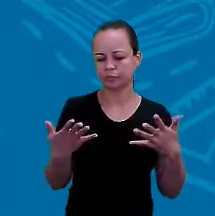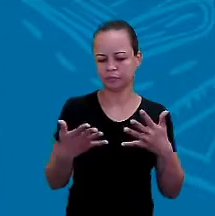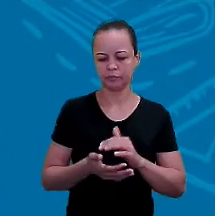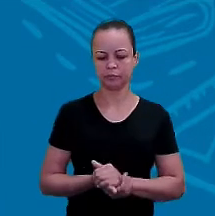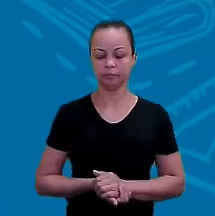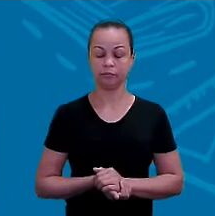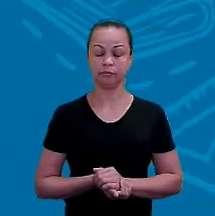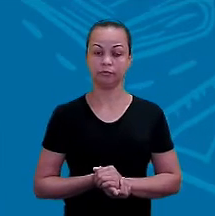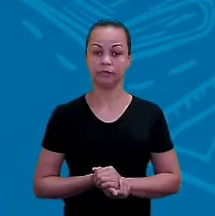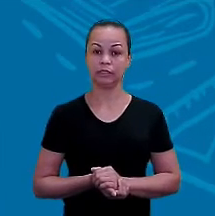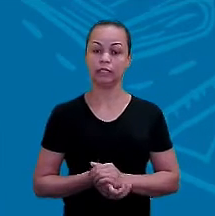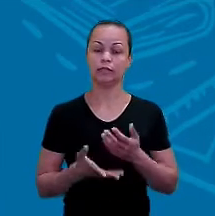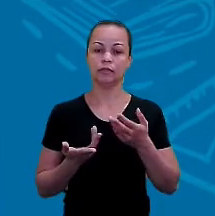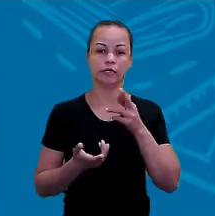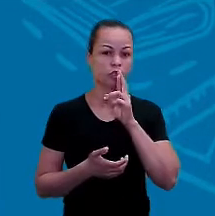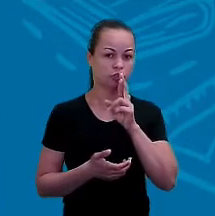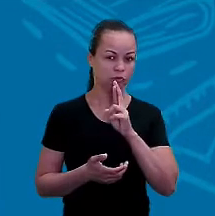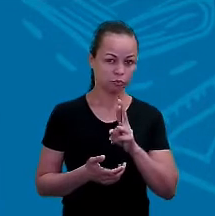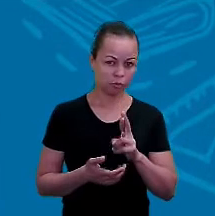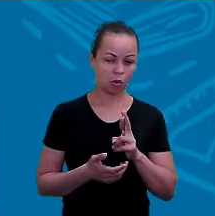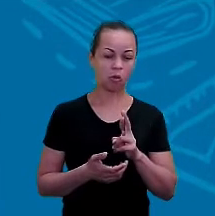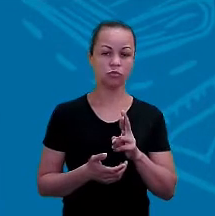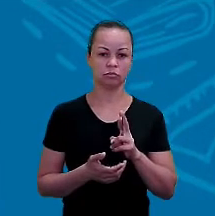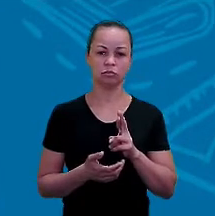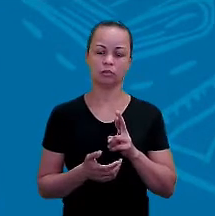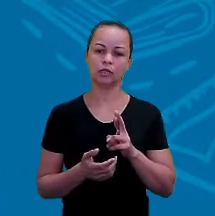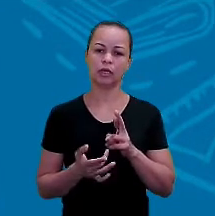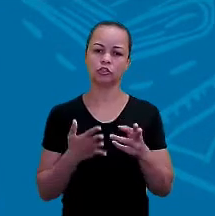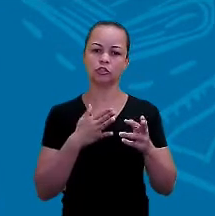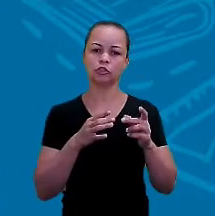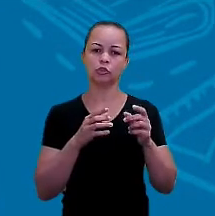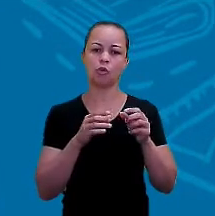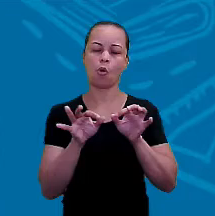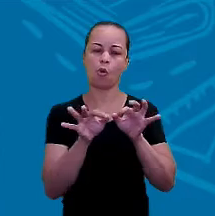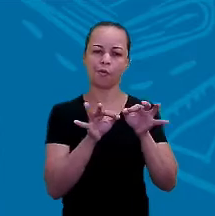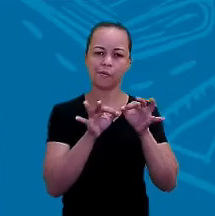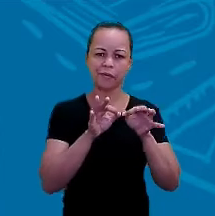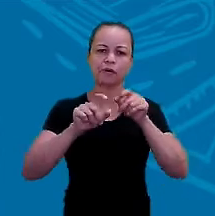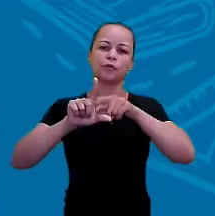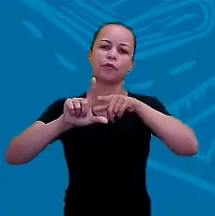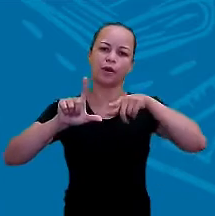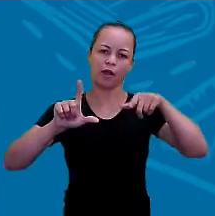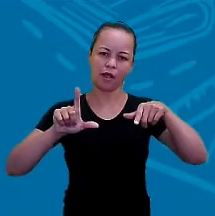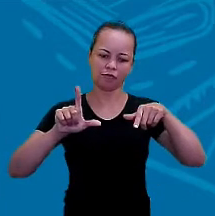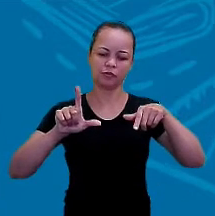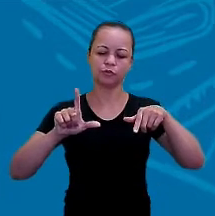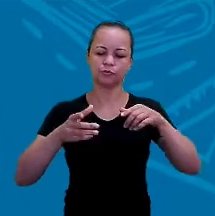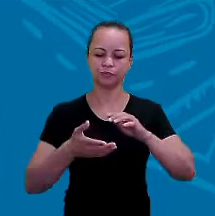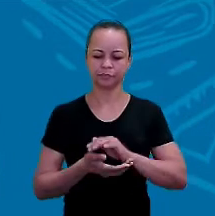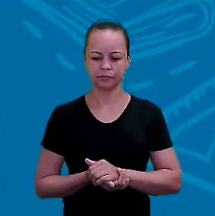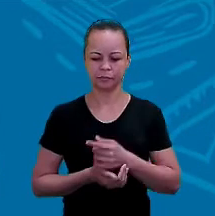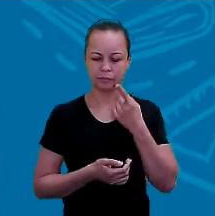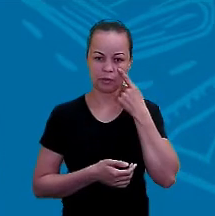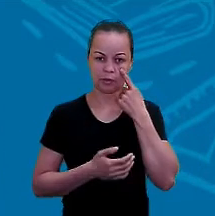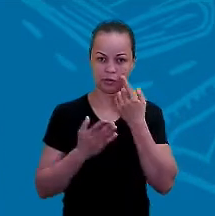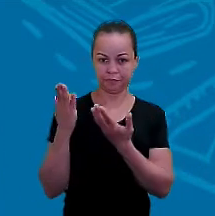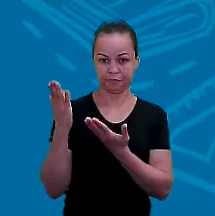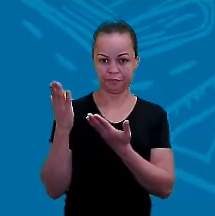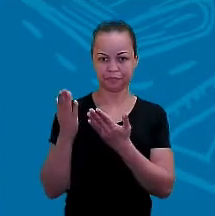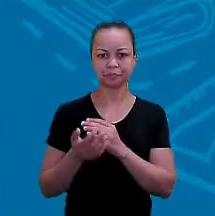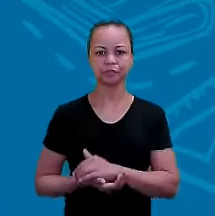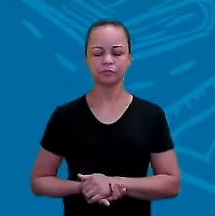as respostas a gente organizou num gráfico de barra. Vamos ver como é que ficou o nosso gráfico aí,